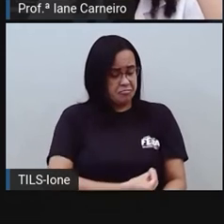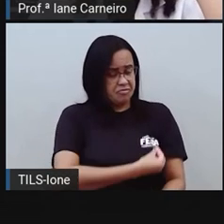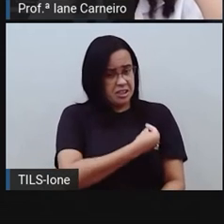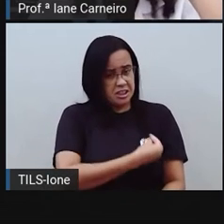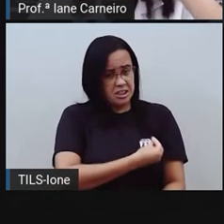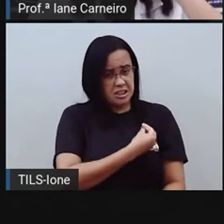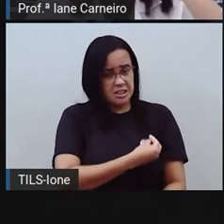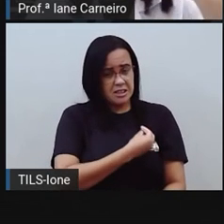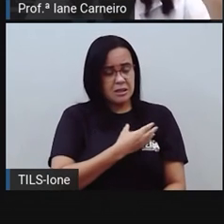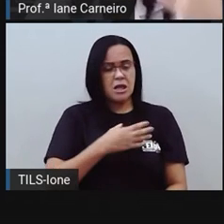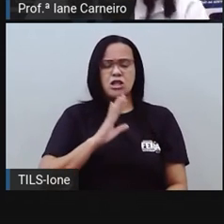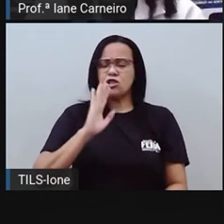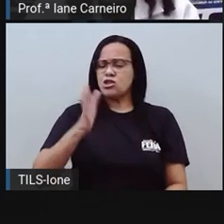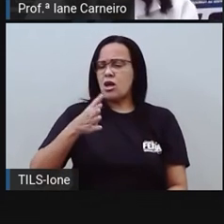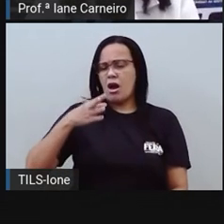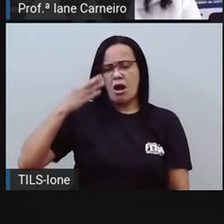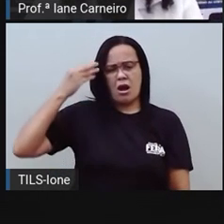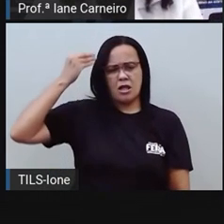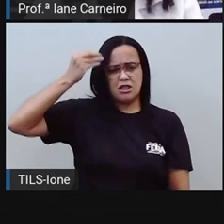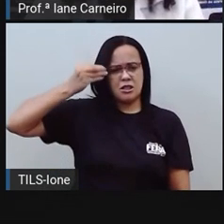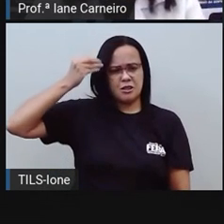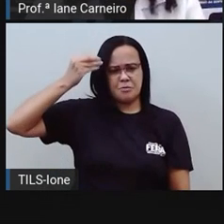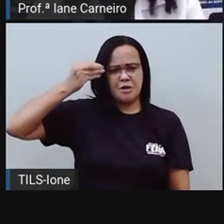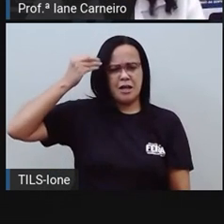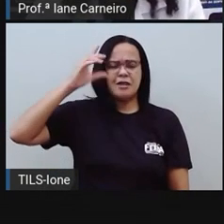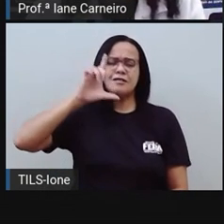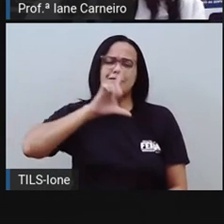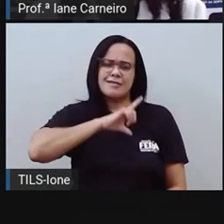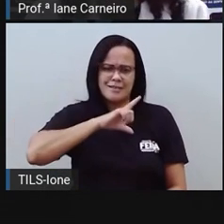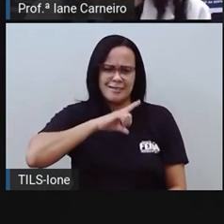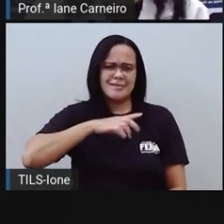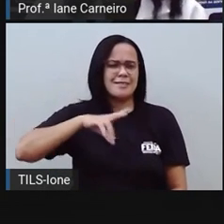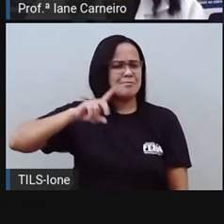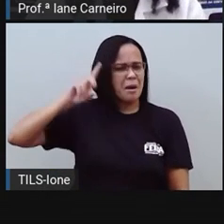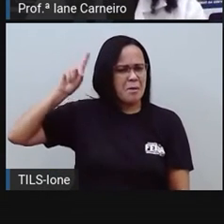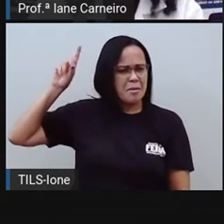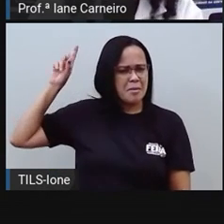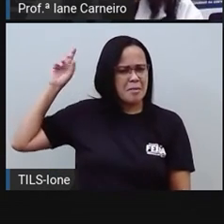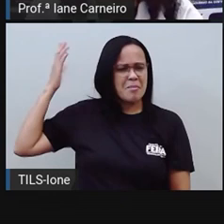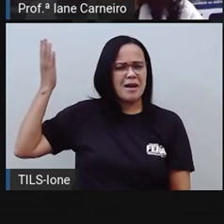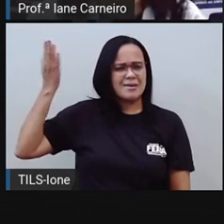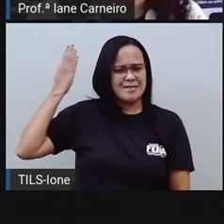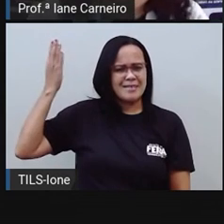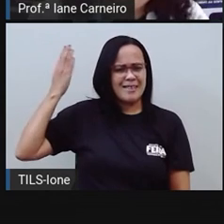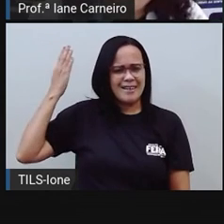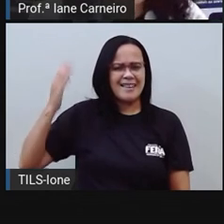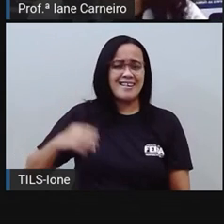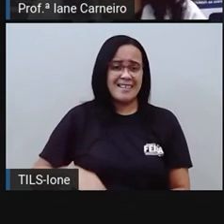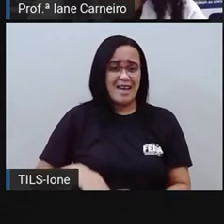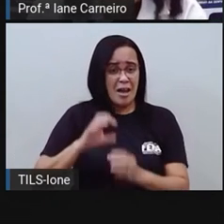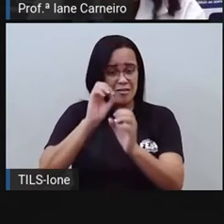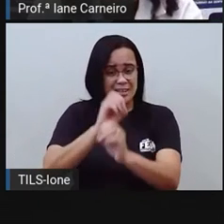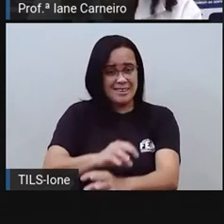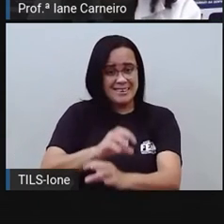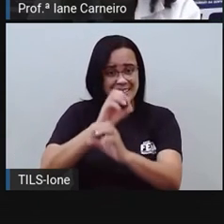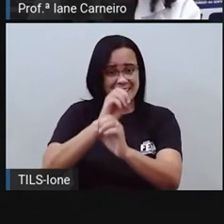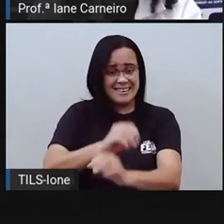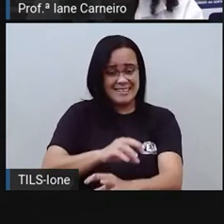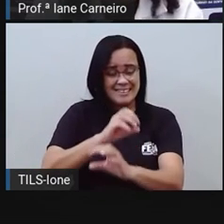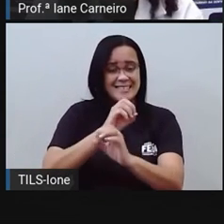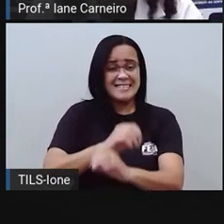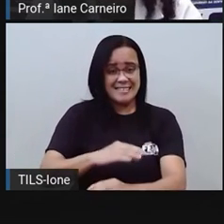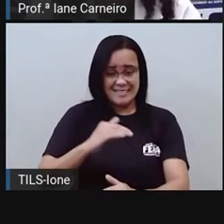que o idoso, ele tem muito a te ensinar, né? Lá na África, o idoso, ele é considerado uma